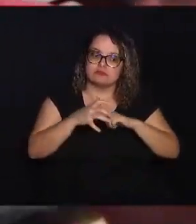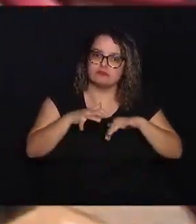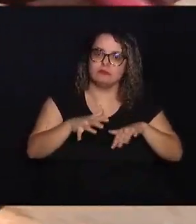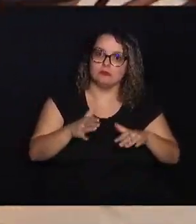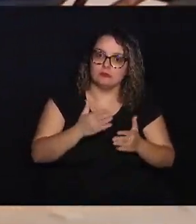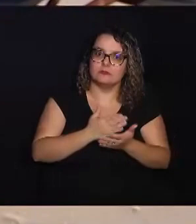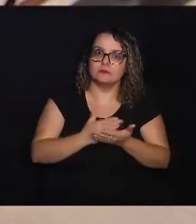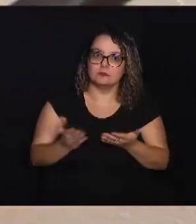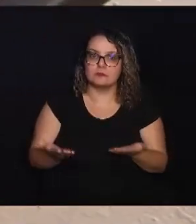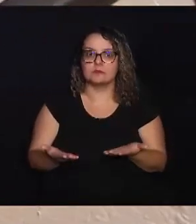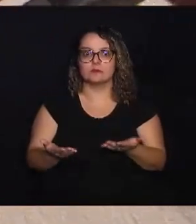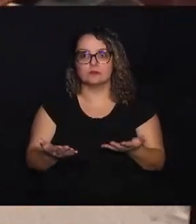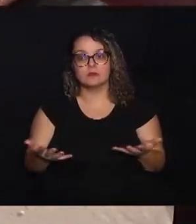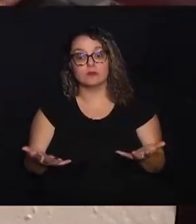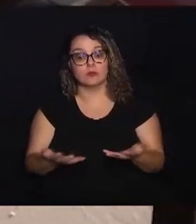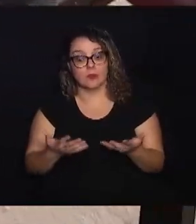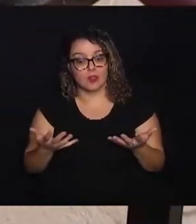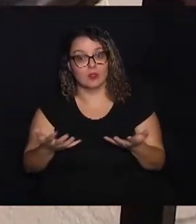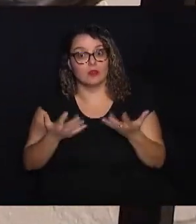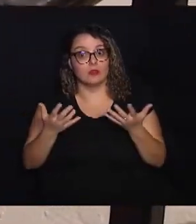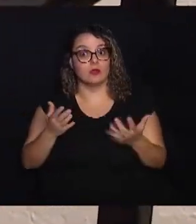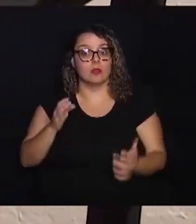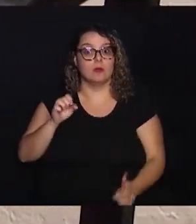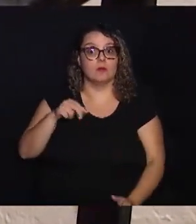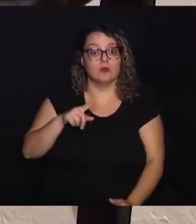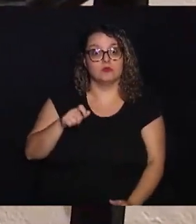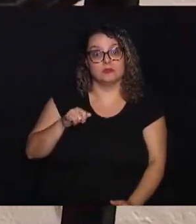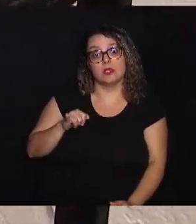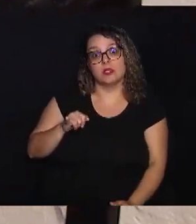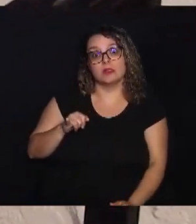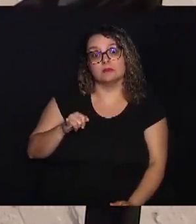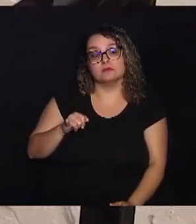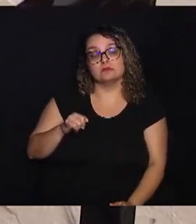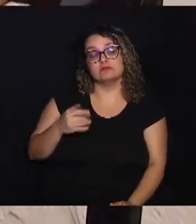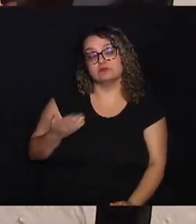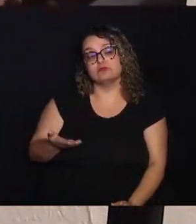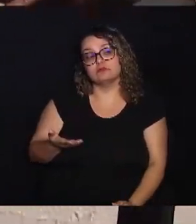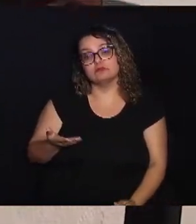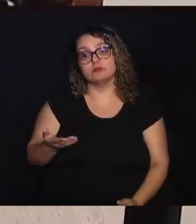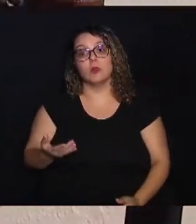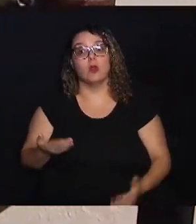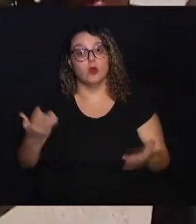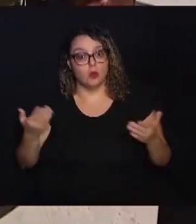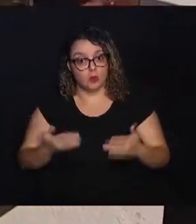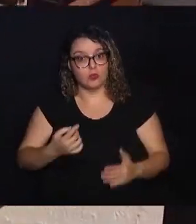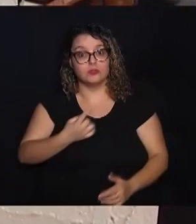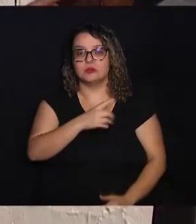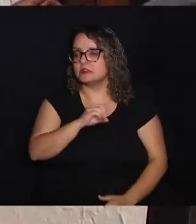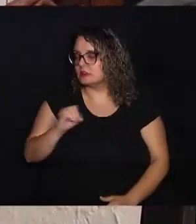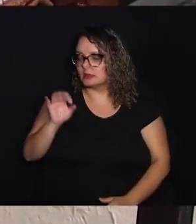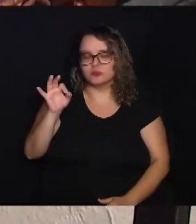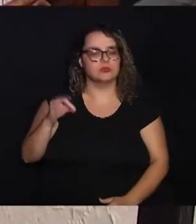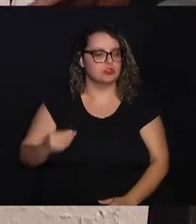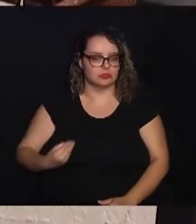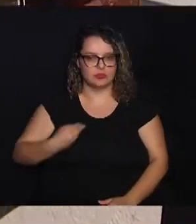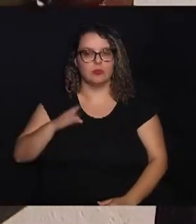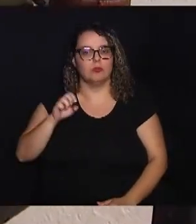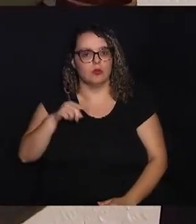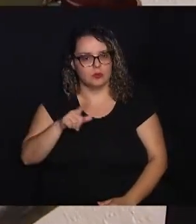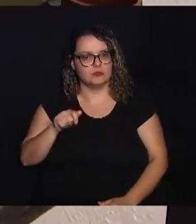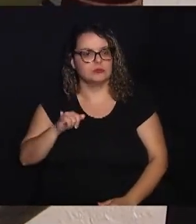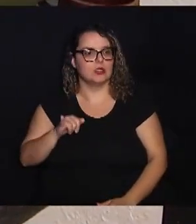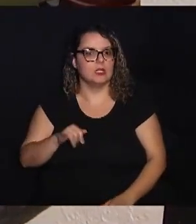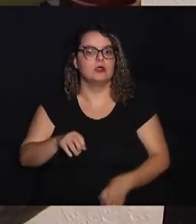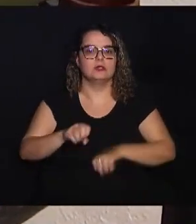a montar, a formatar a Bonsai Monte Verde. Hoje eu vivo 100% de bonsai, né? Ofereço